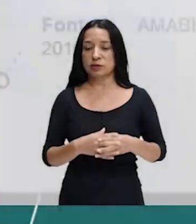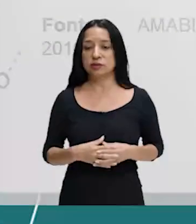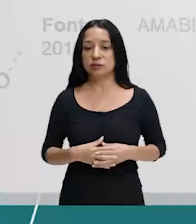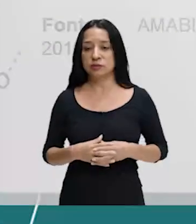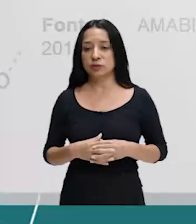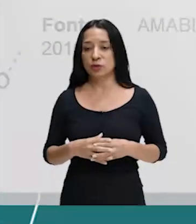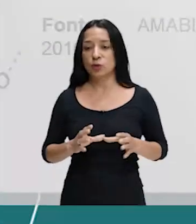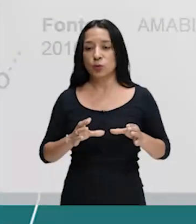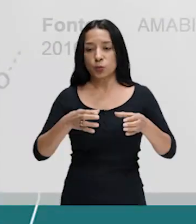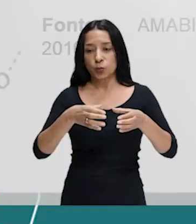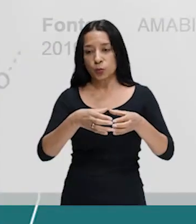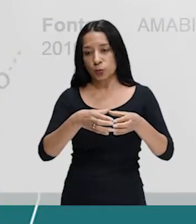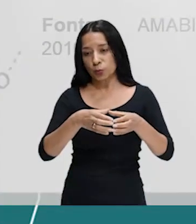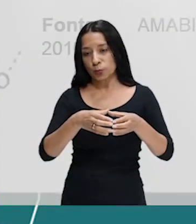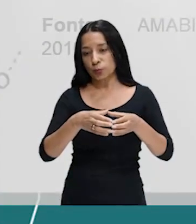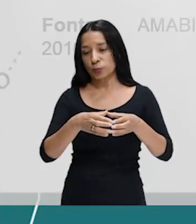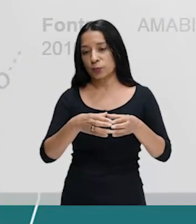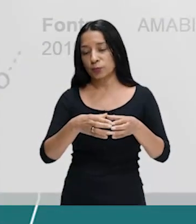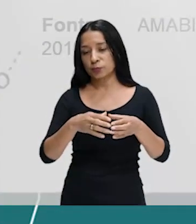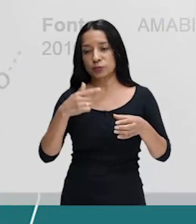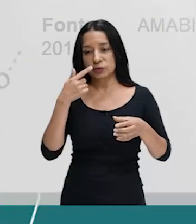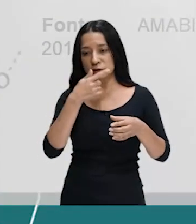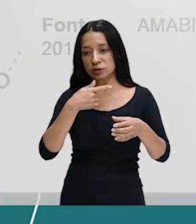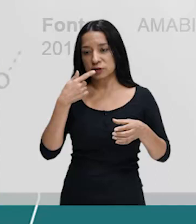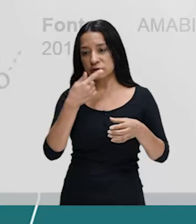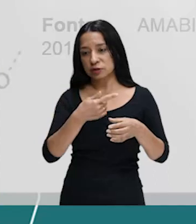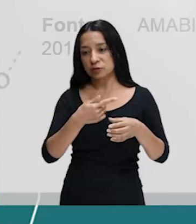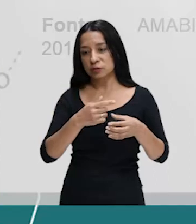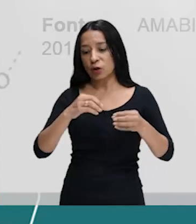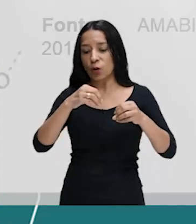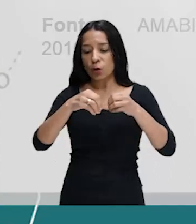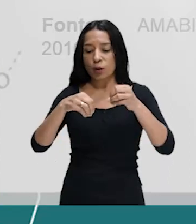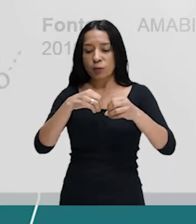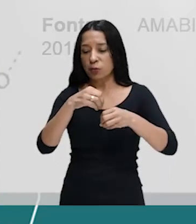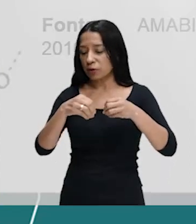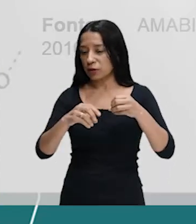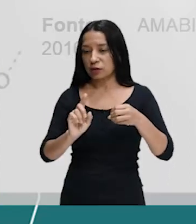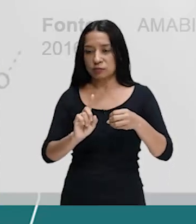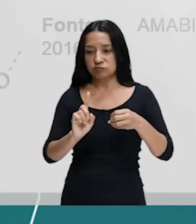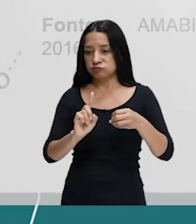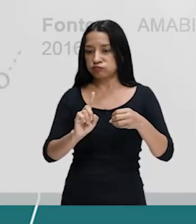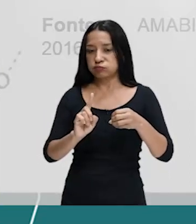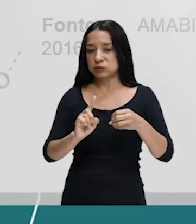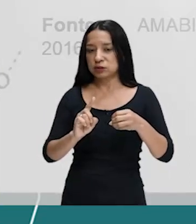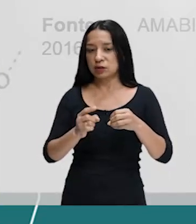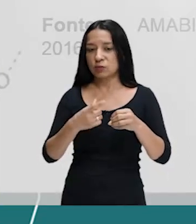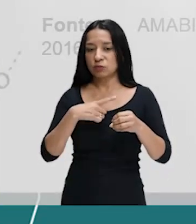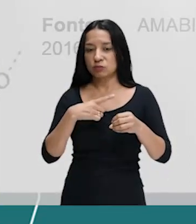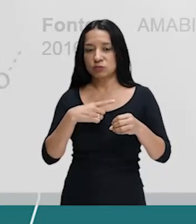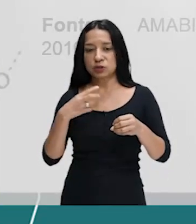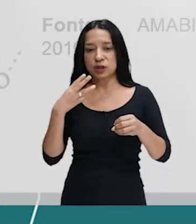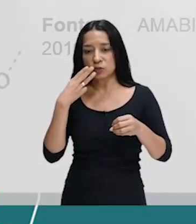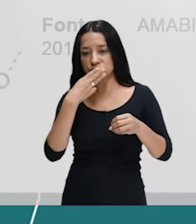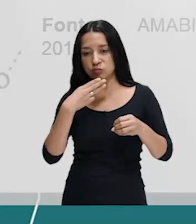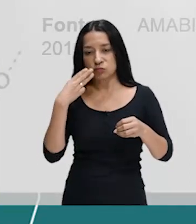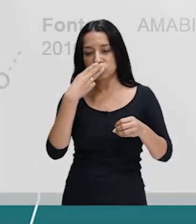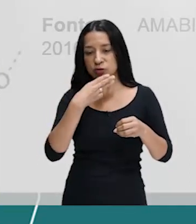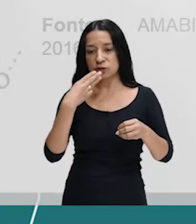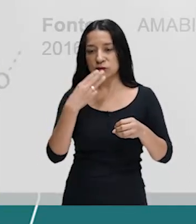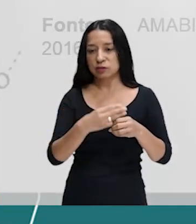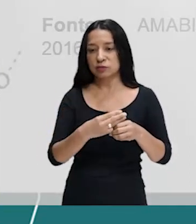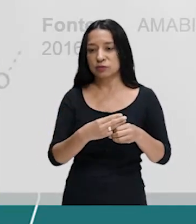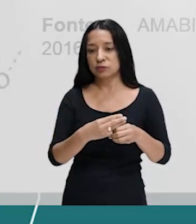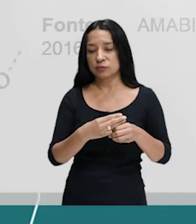glicídios cujas moléculas não apresentam sabor adocicado, embora sejam formadas pela união de centenas